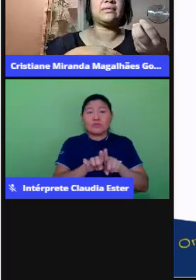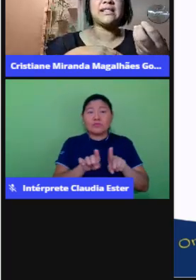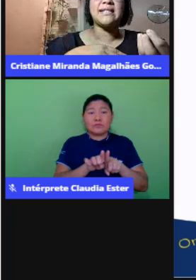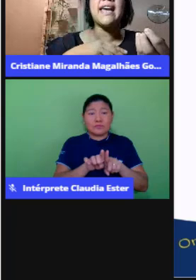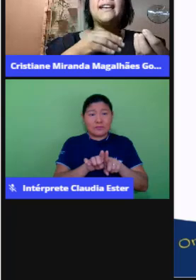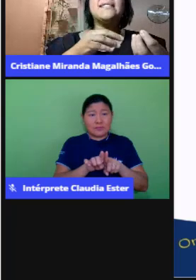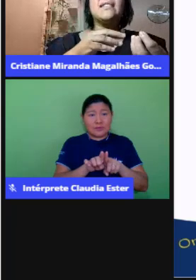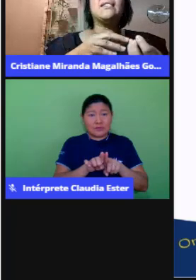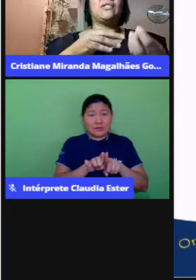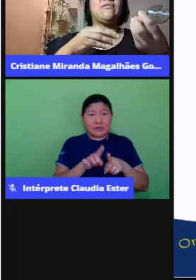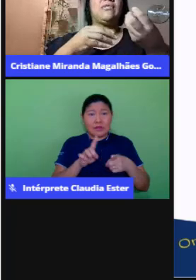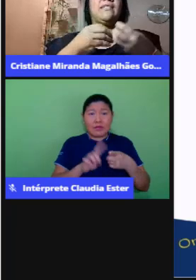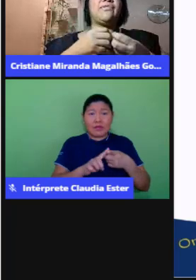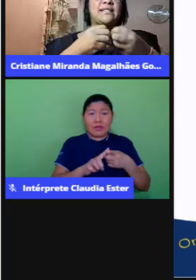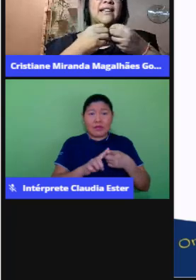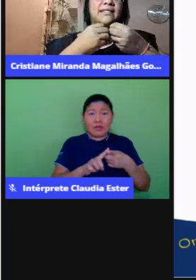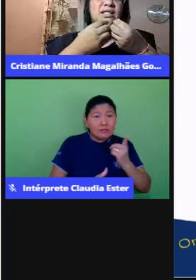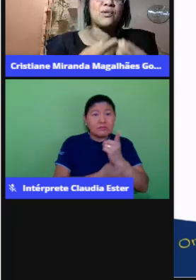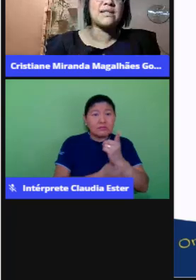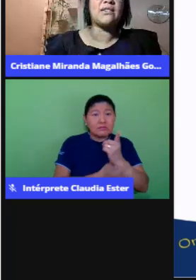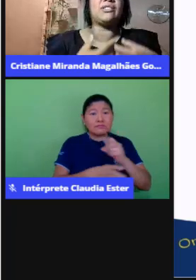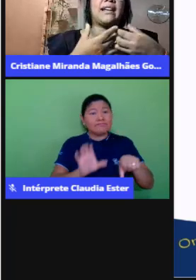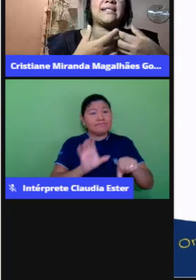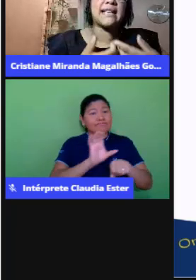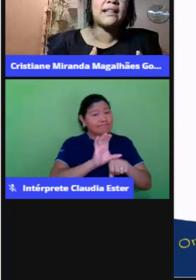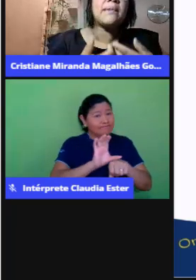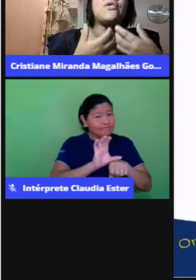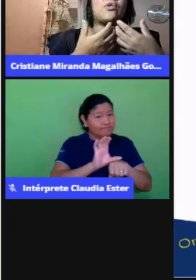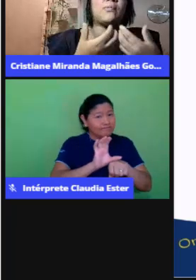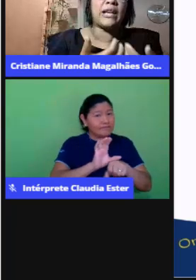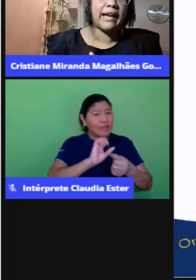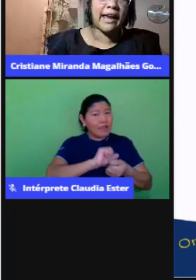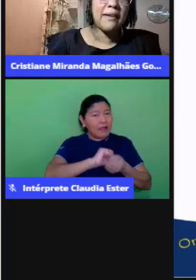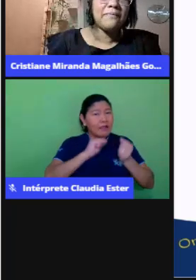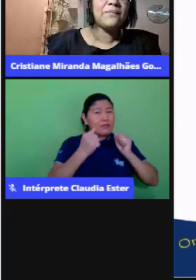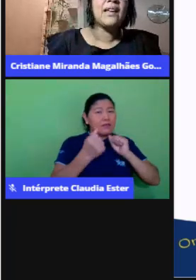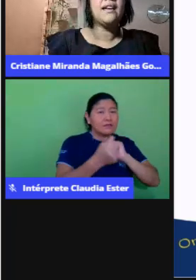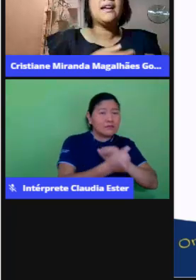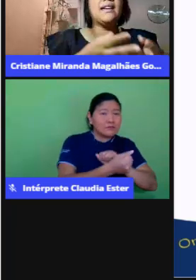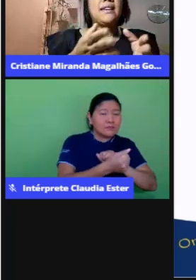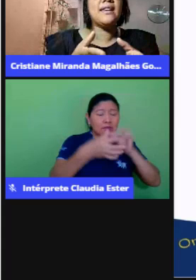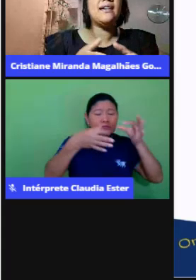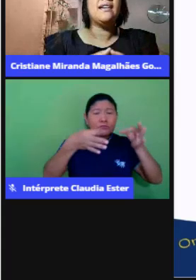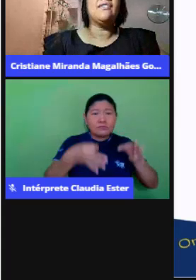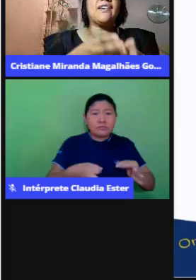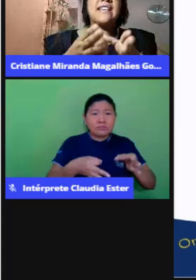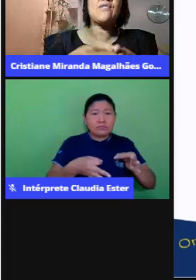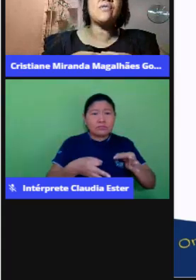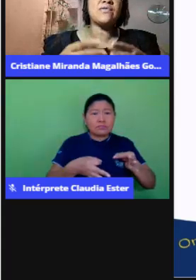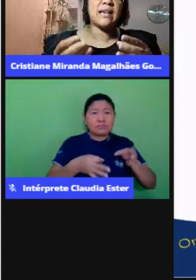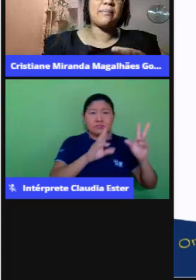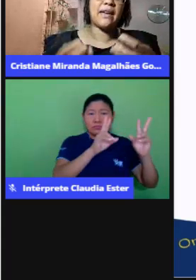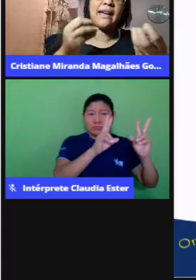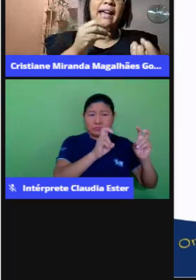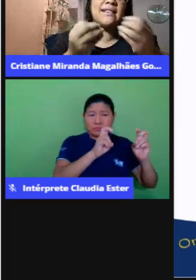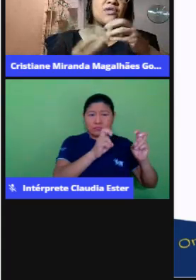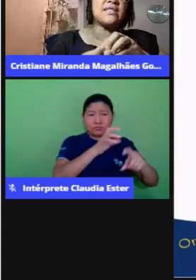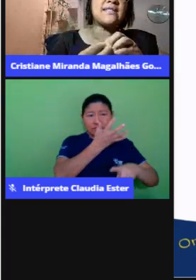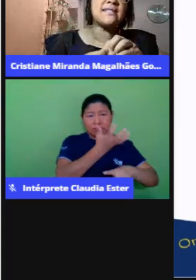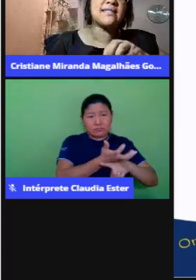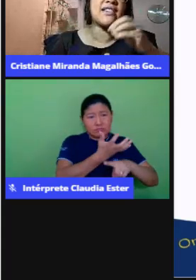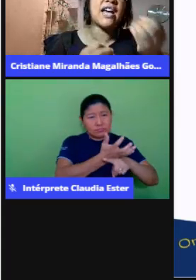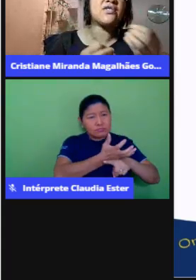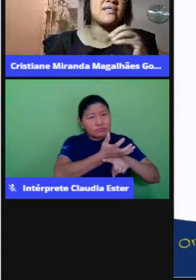domínio da ciência, eu tenho que fazer a transposição dela exatamente como ela é, e fazer com que o saber, que